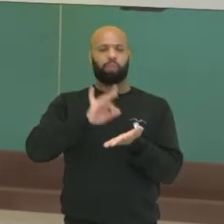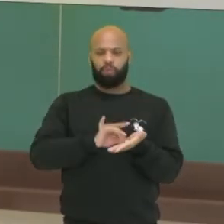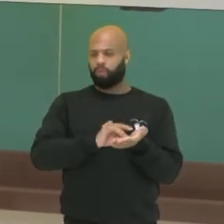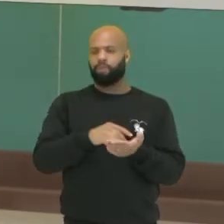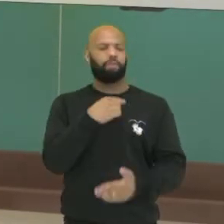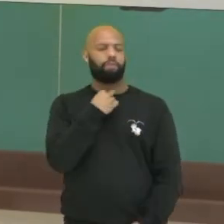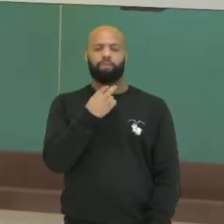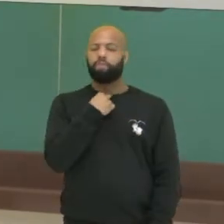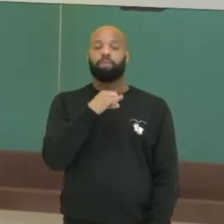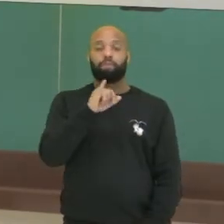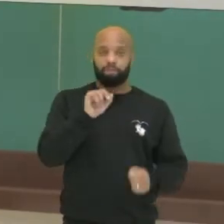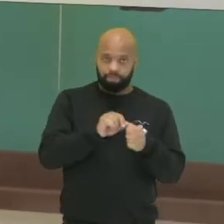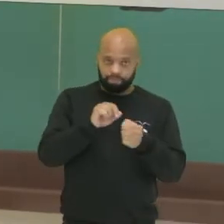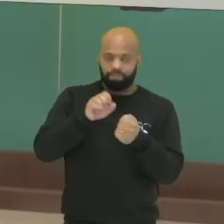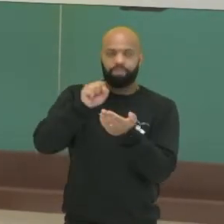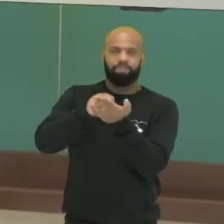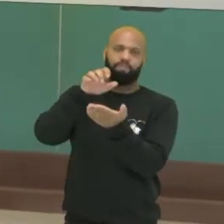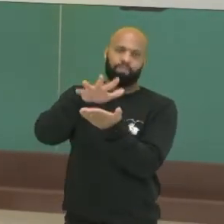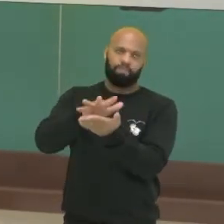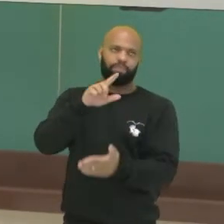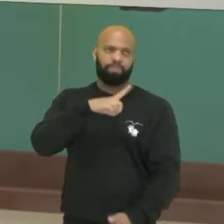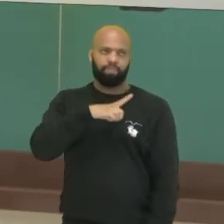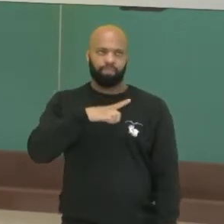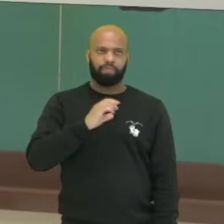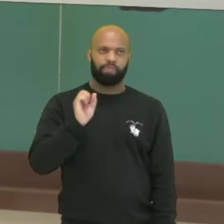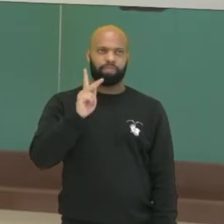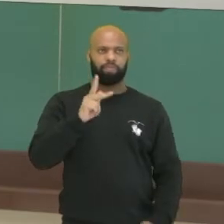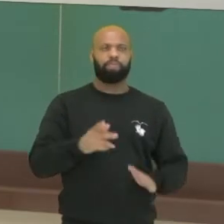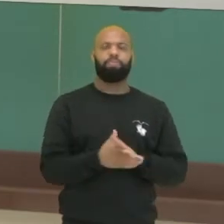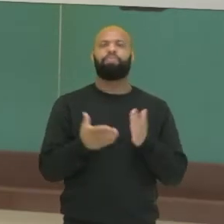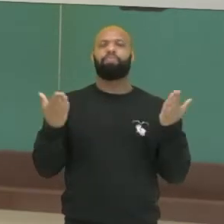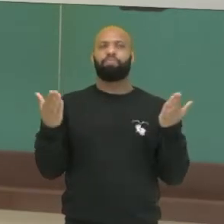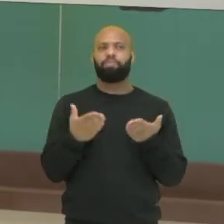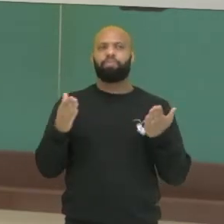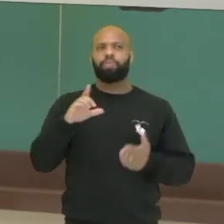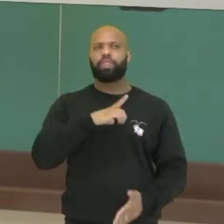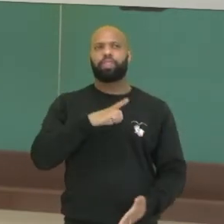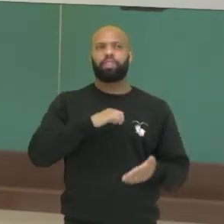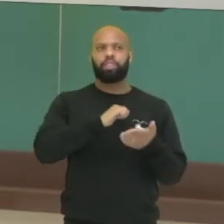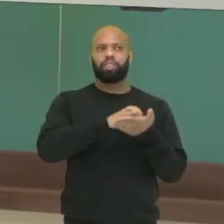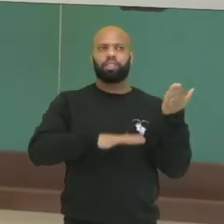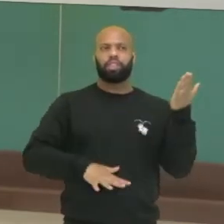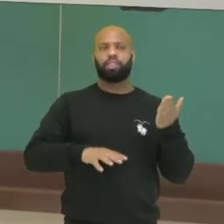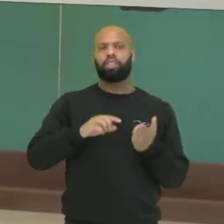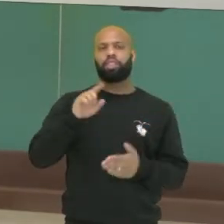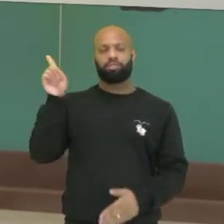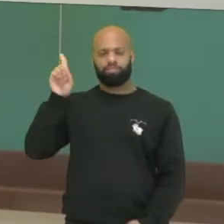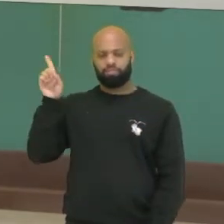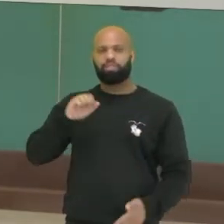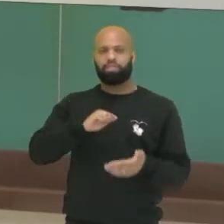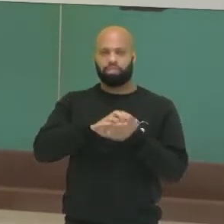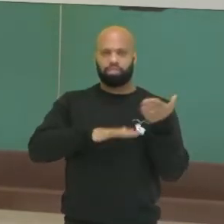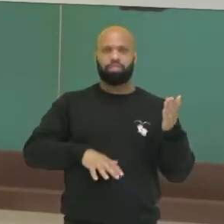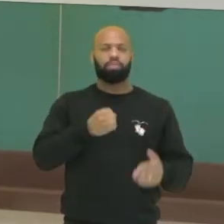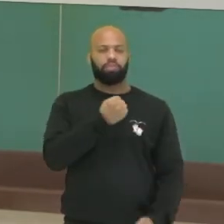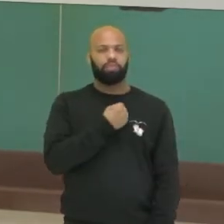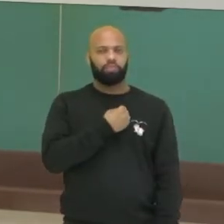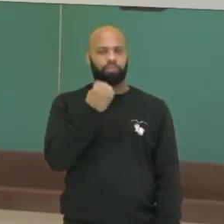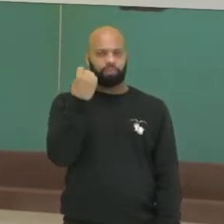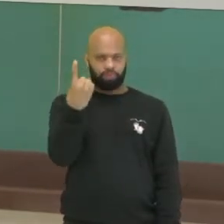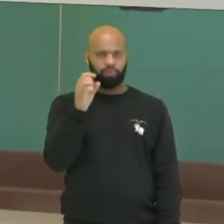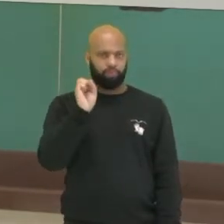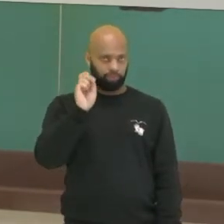e outras ideias mais. Belezinha, meus queridos? Vamos ouvir então aqui, vamos ler, aliás, a